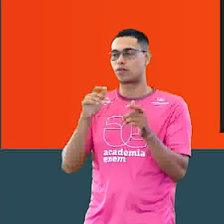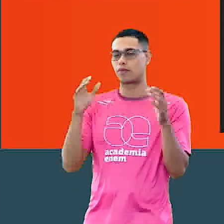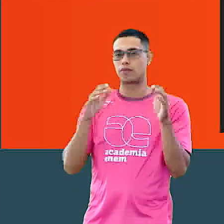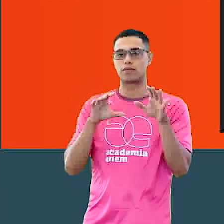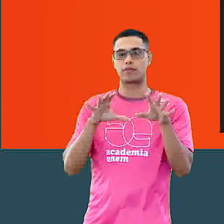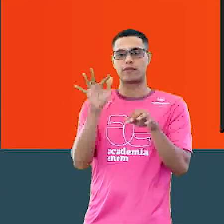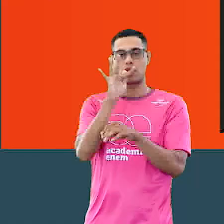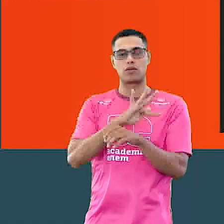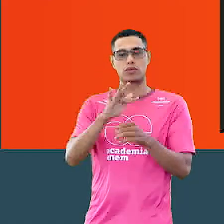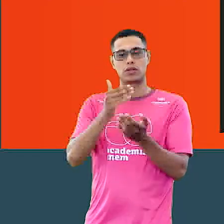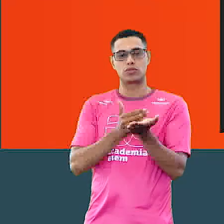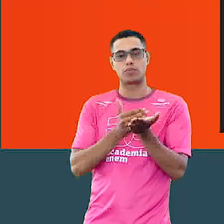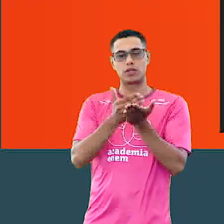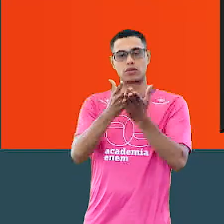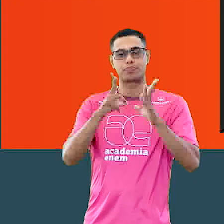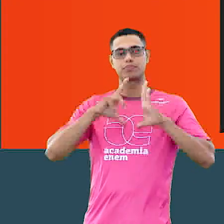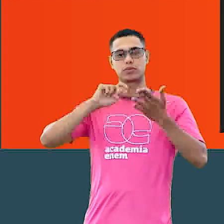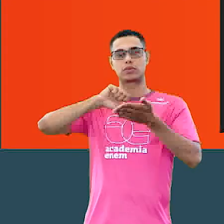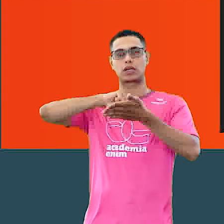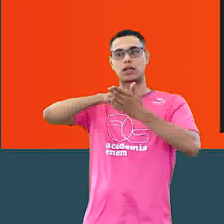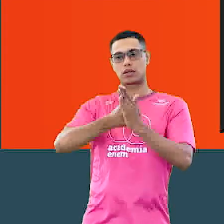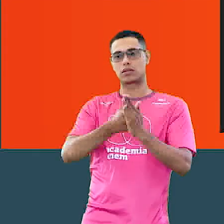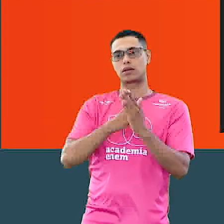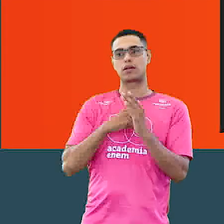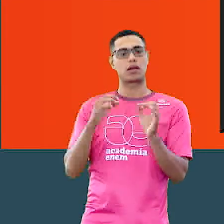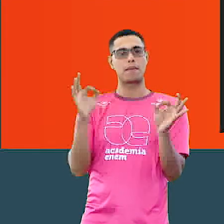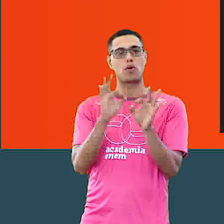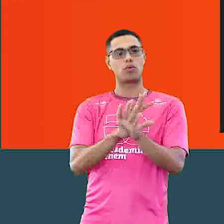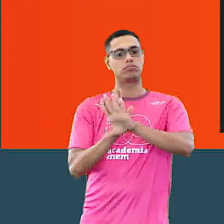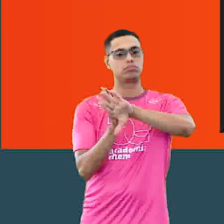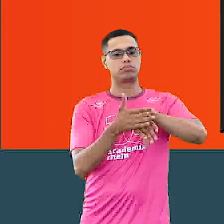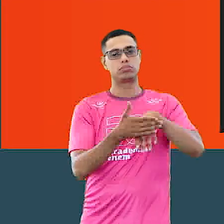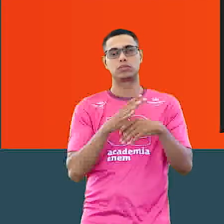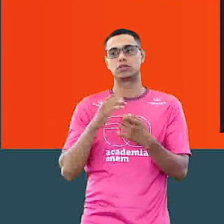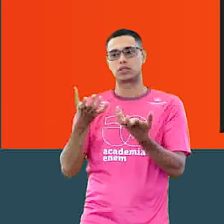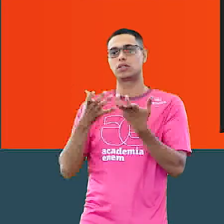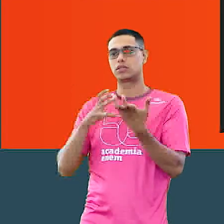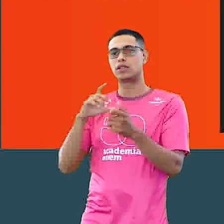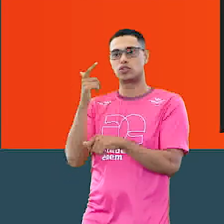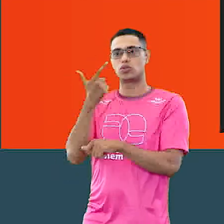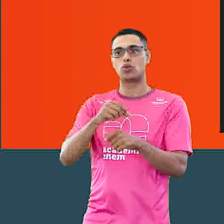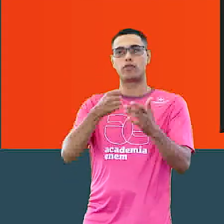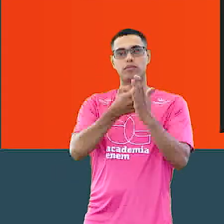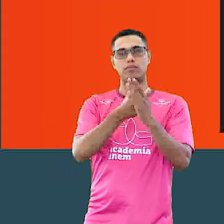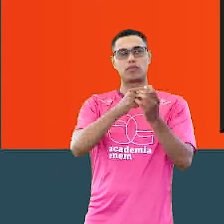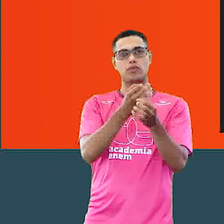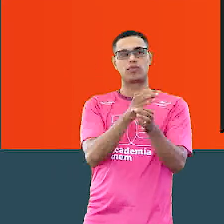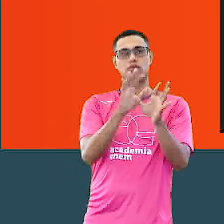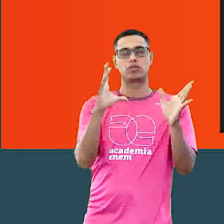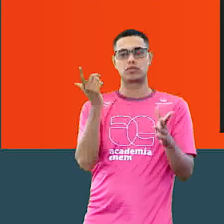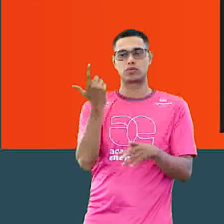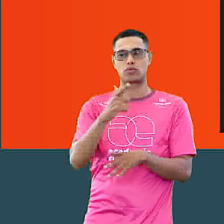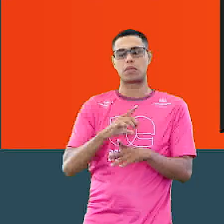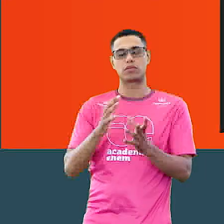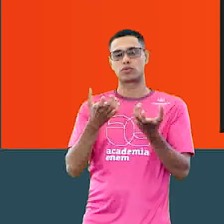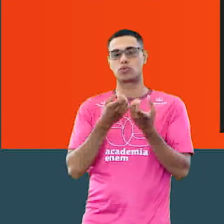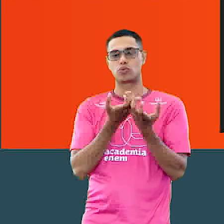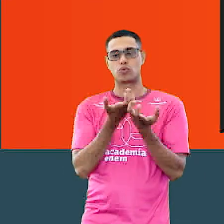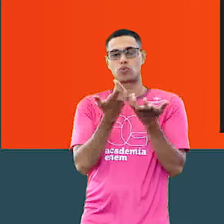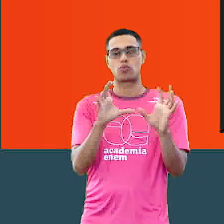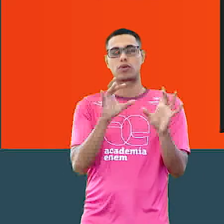universidade particular, parou, trancou, pronto. Ponto final ali. Se você quiser reabrir, você pode reabrir lá, mas não quero